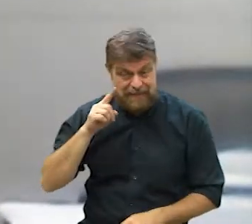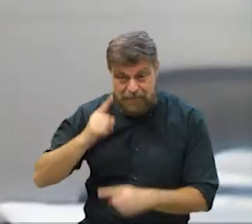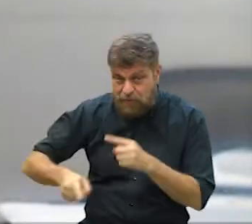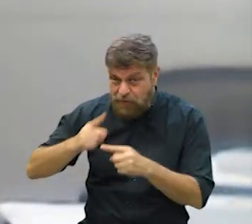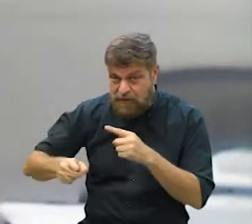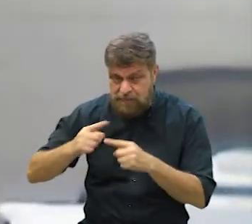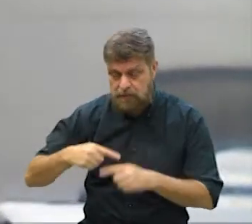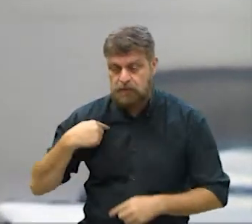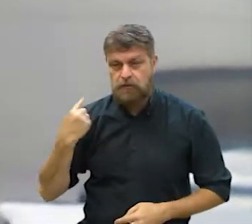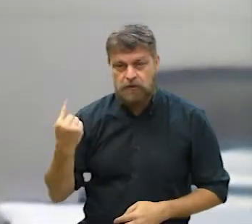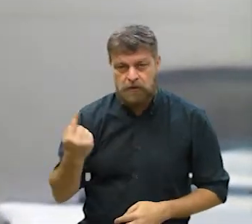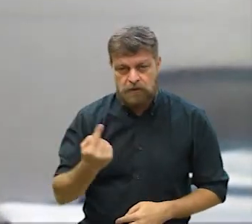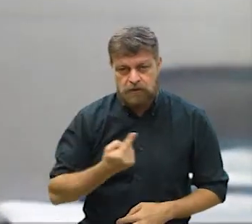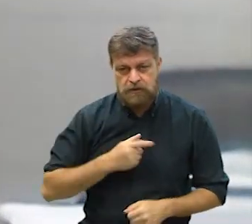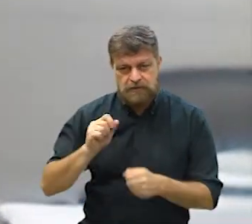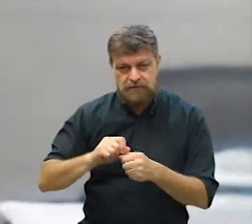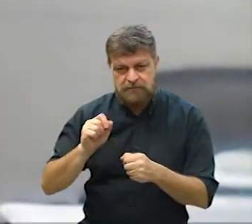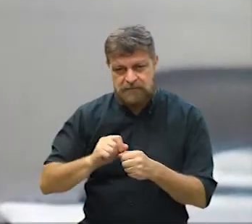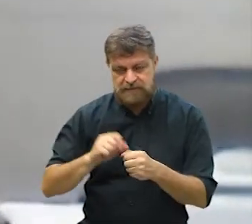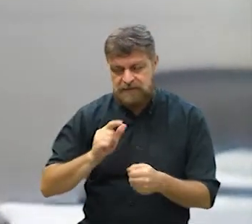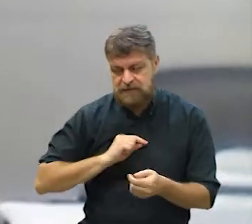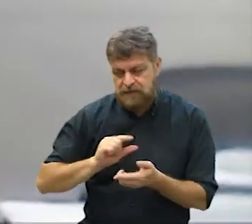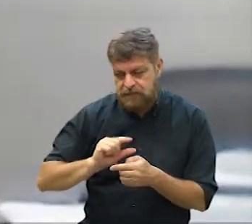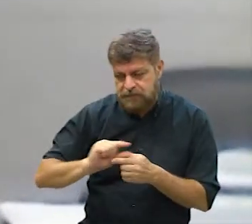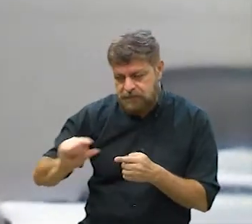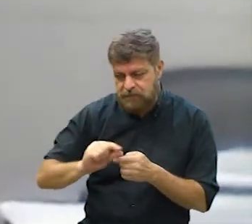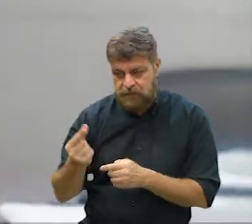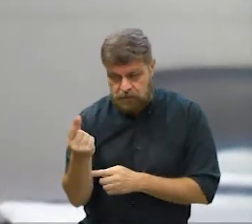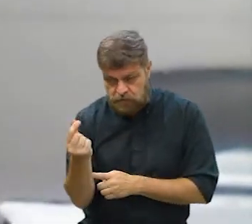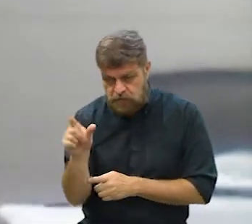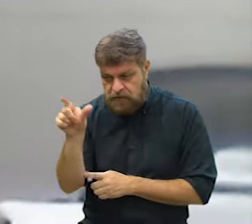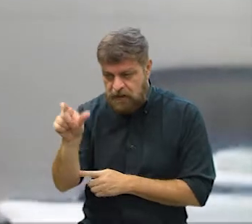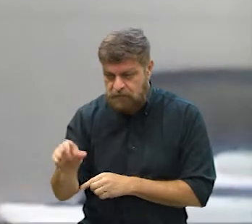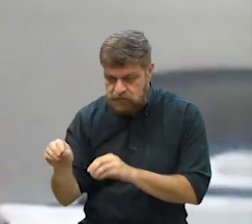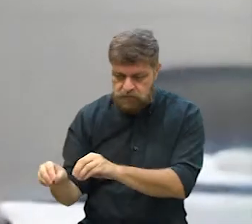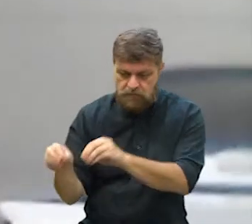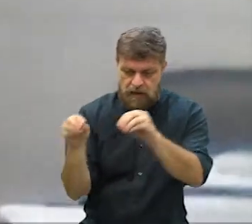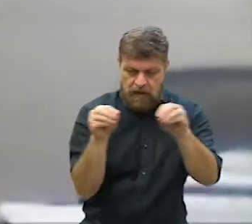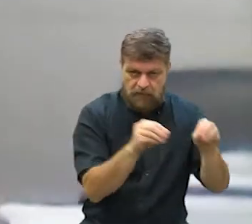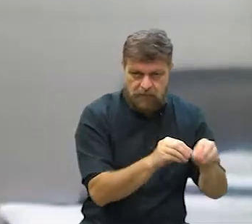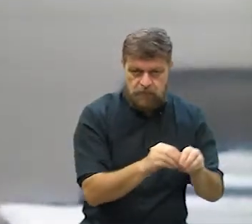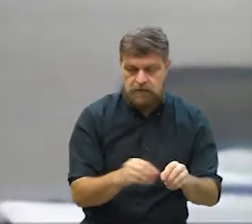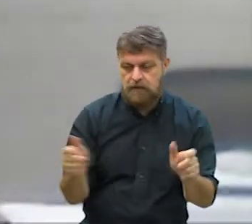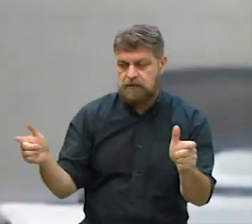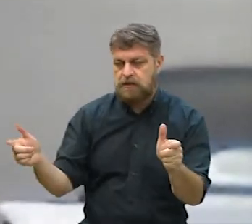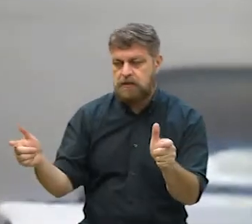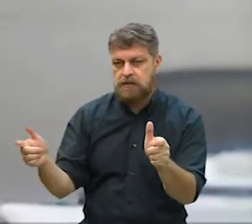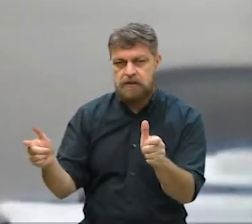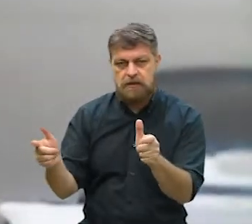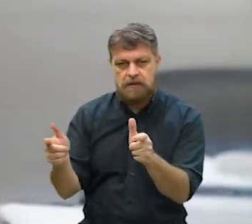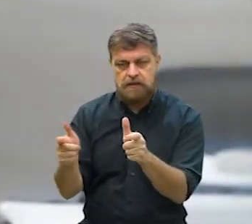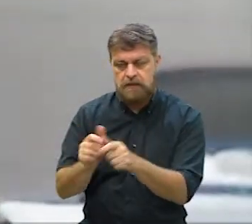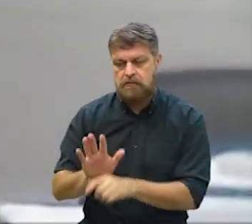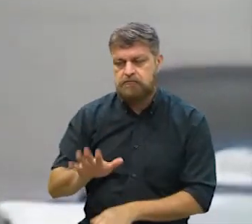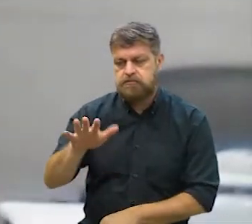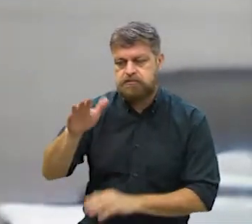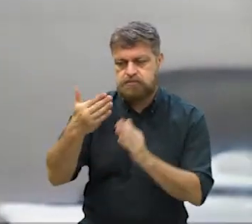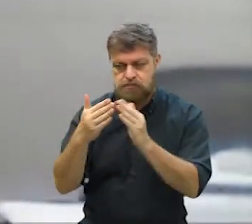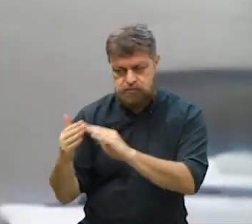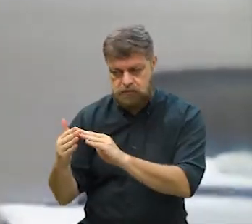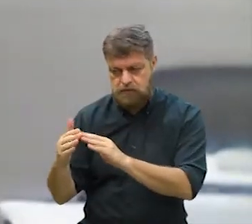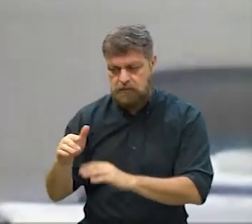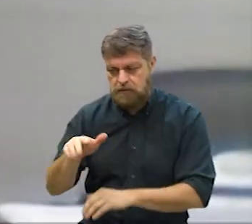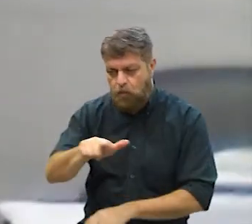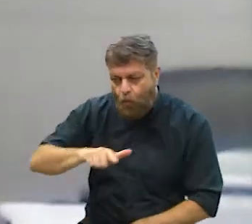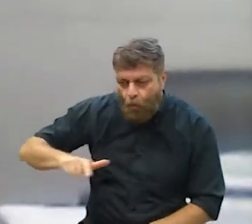for possível, né, nós vamos implantar o auxílio moradia e, sucessivamente, vai tirando esse pessoal dessas